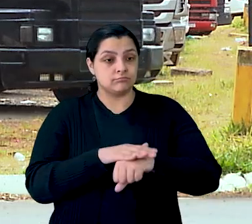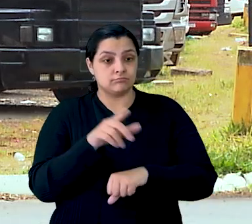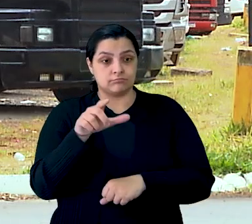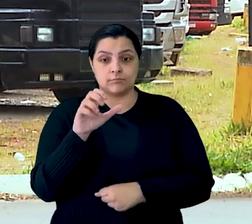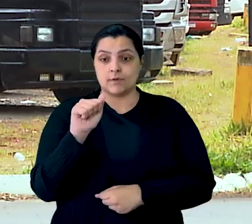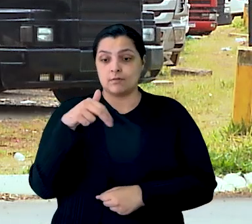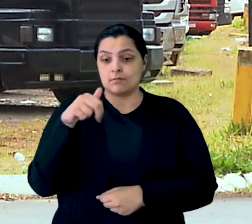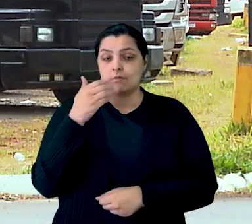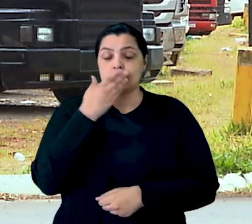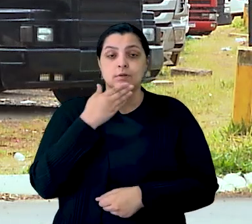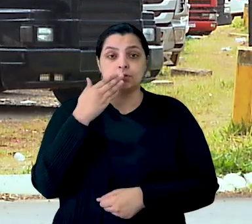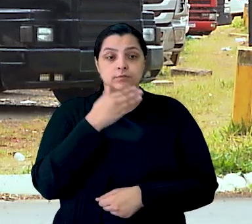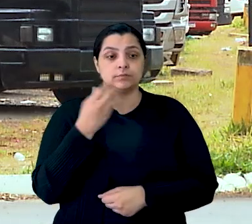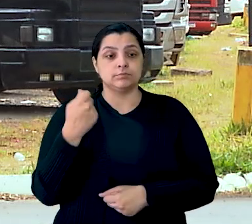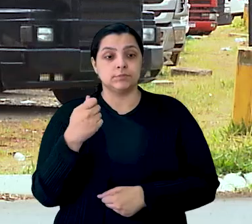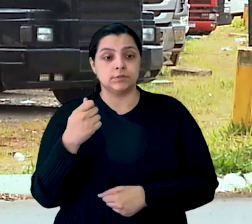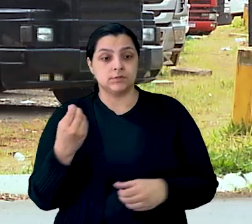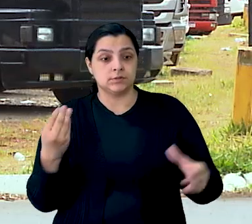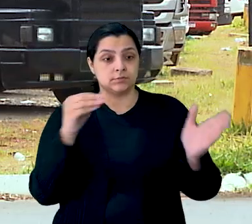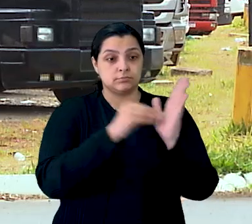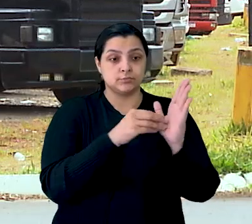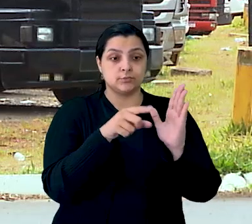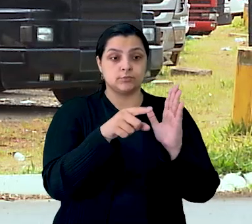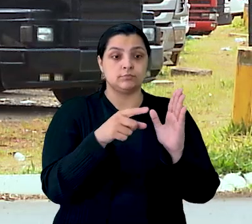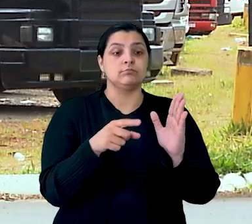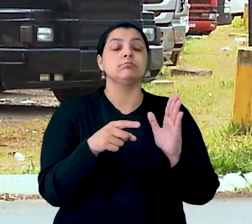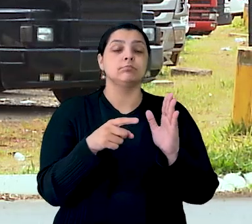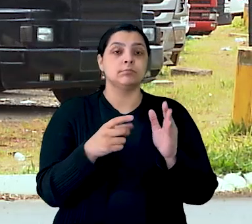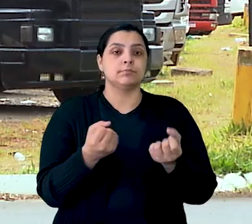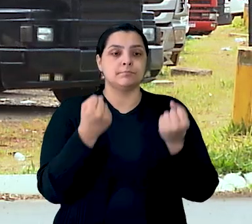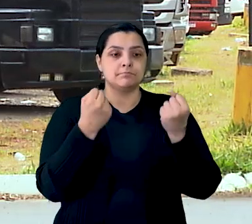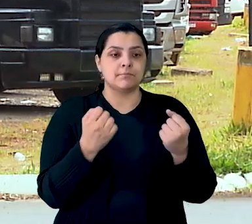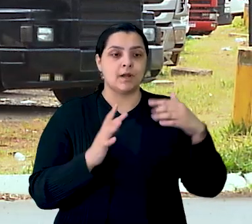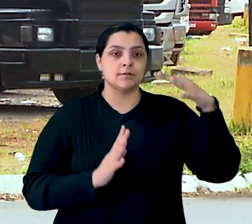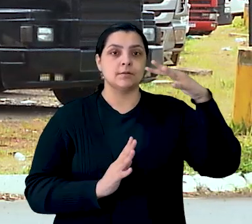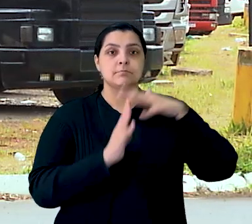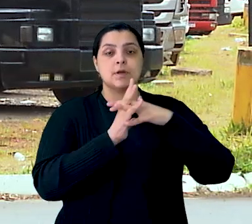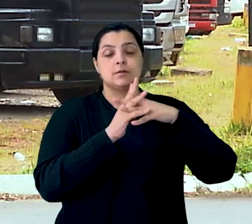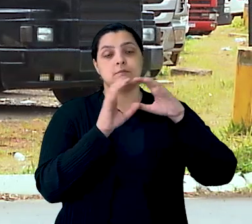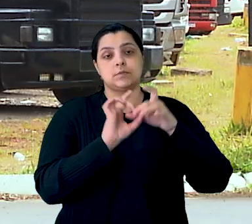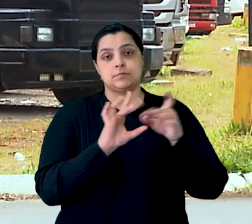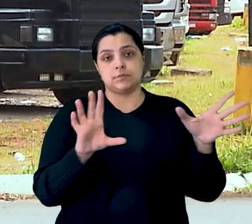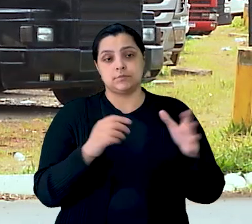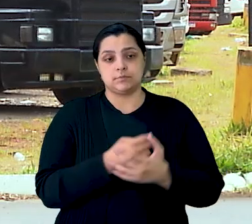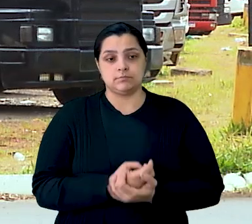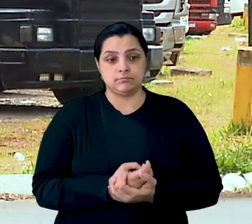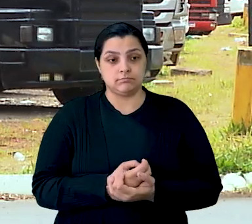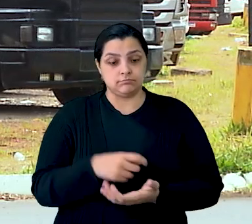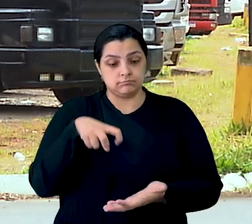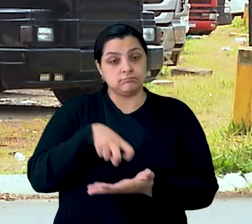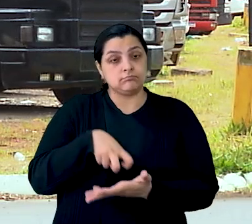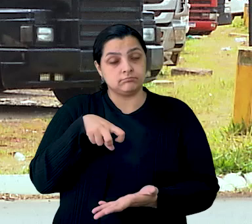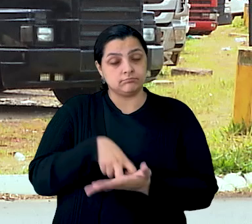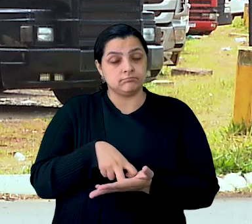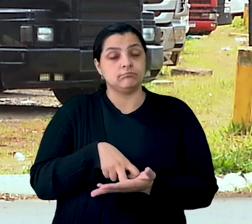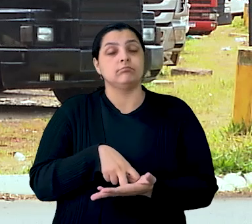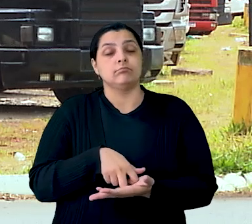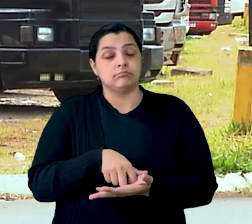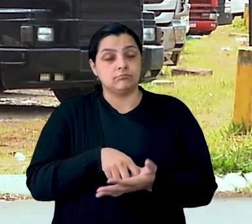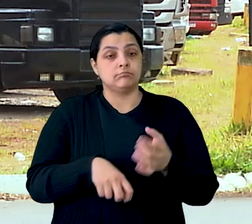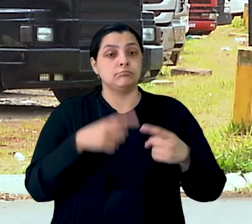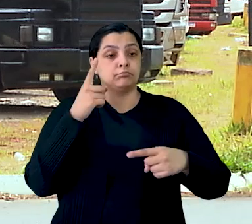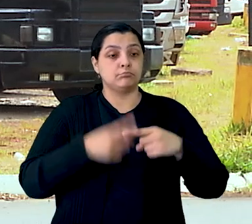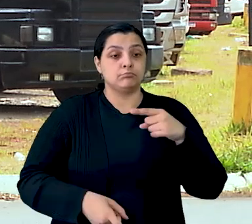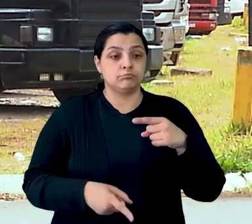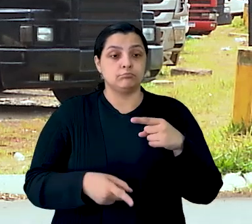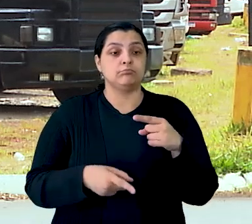que a produtora de cana-de-açúcar inserisse nos veículos a indicação de carga máxima permitida. Na sentença também